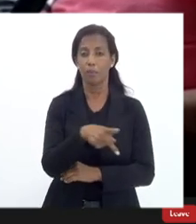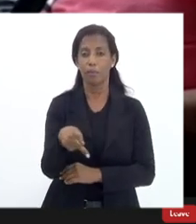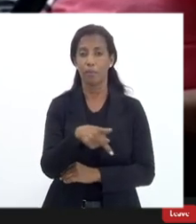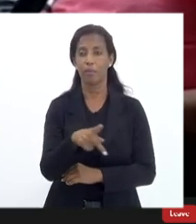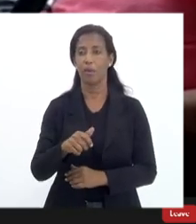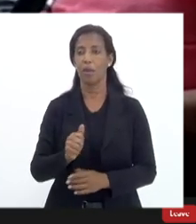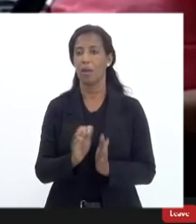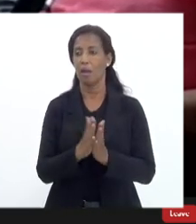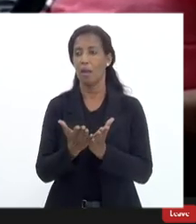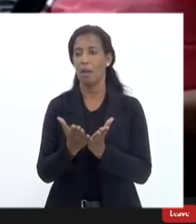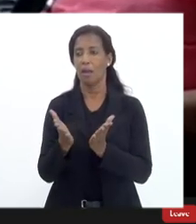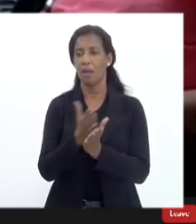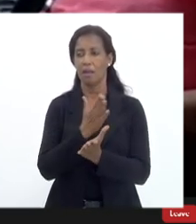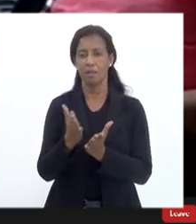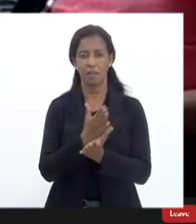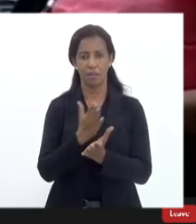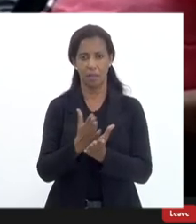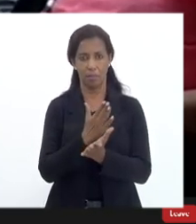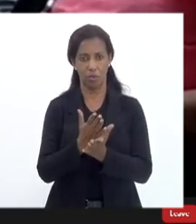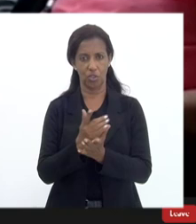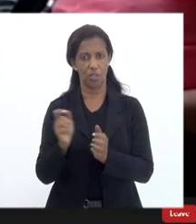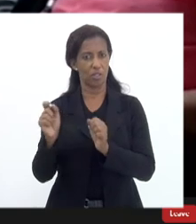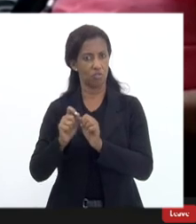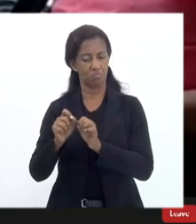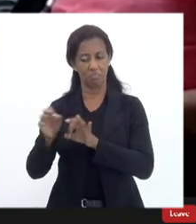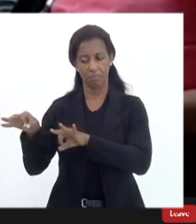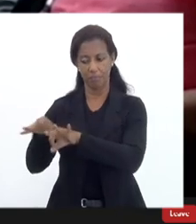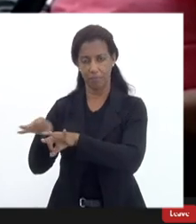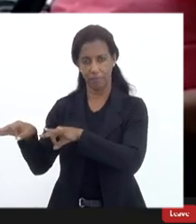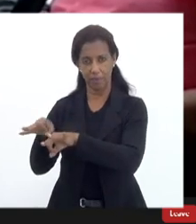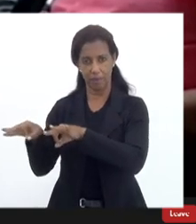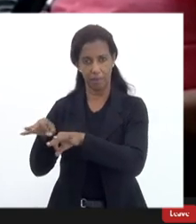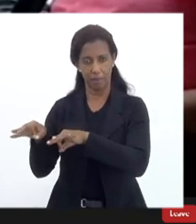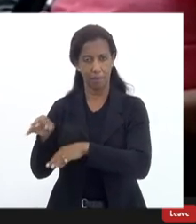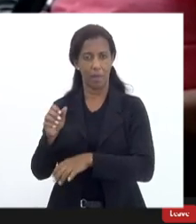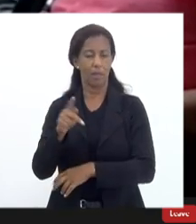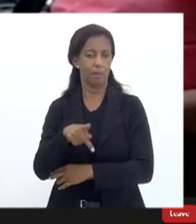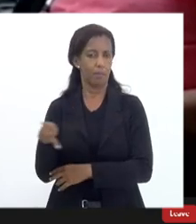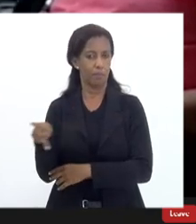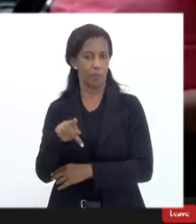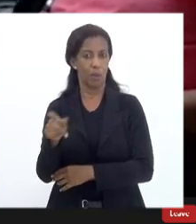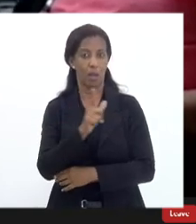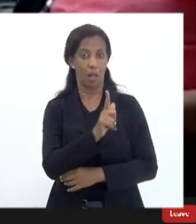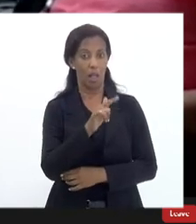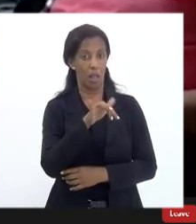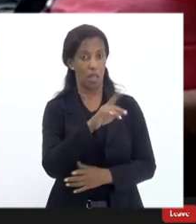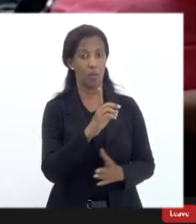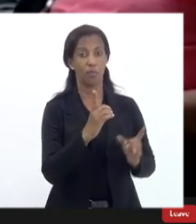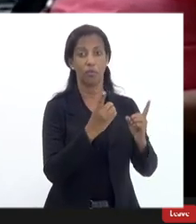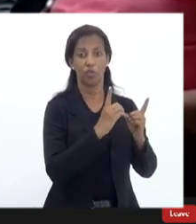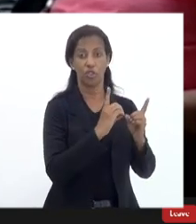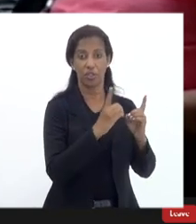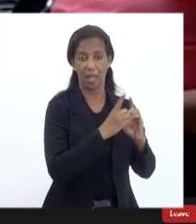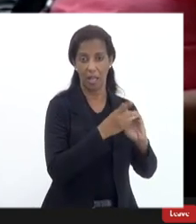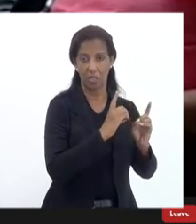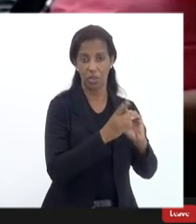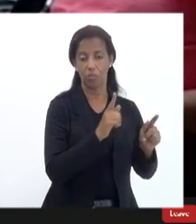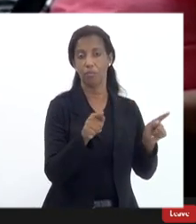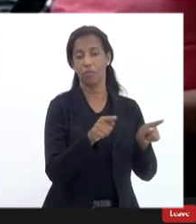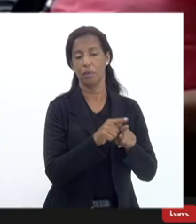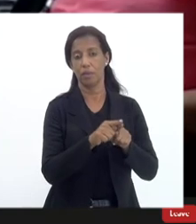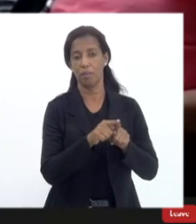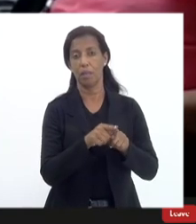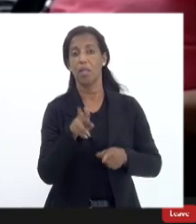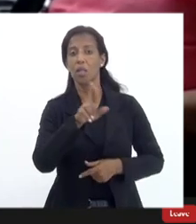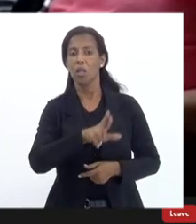as apostilas produzidas por eles, a utilização do livro didático e a utilização também